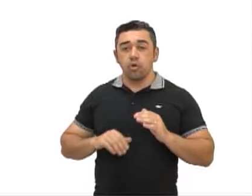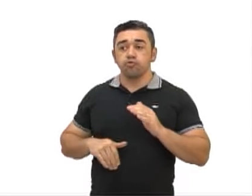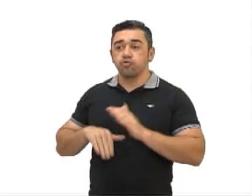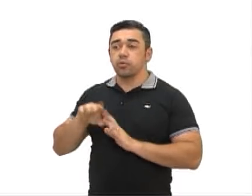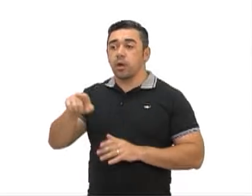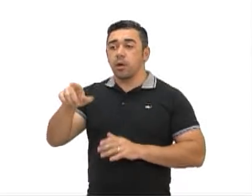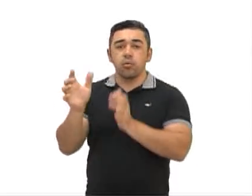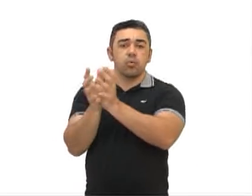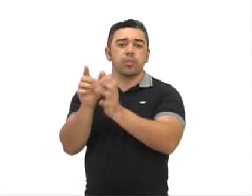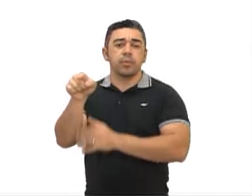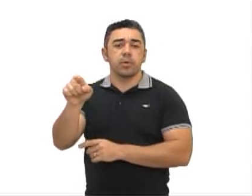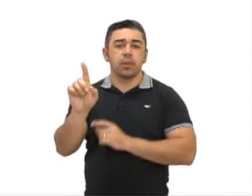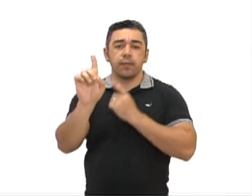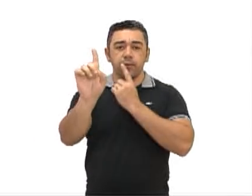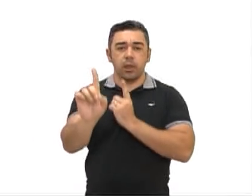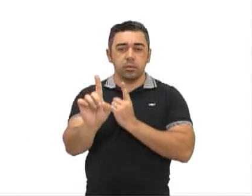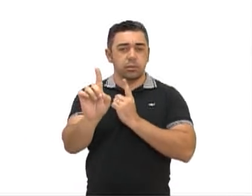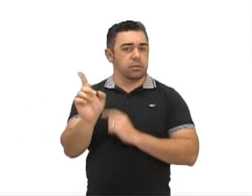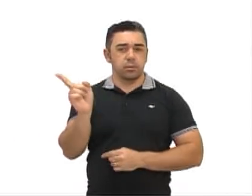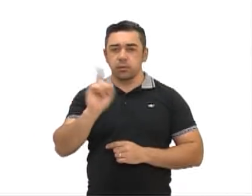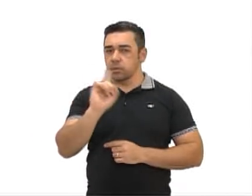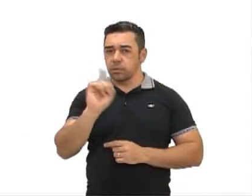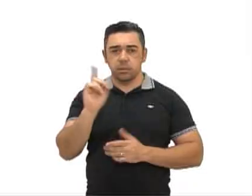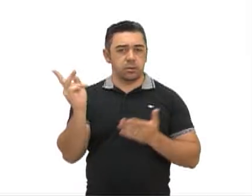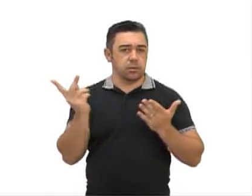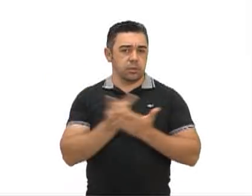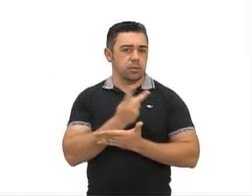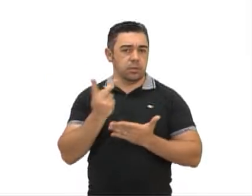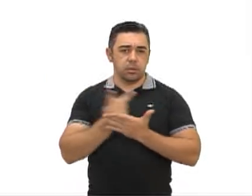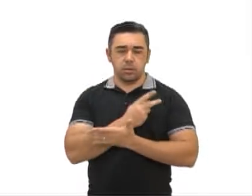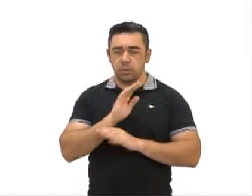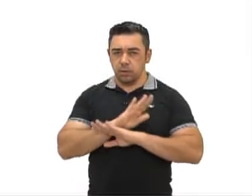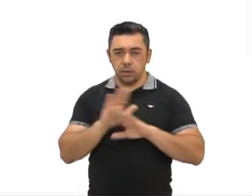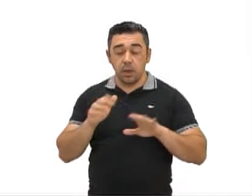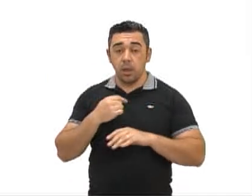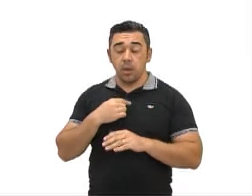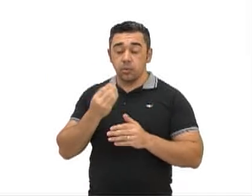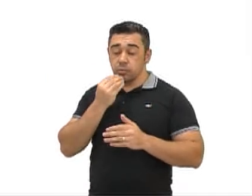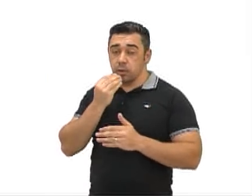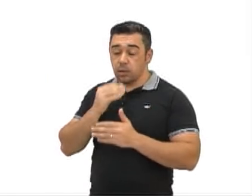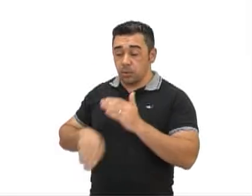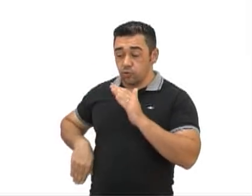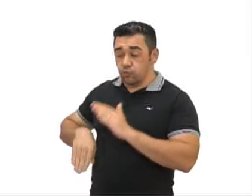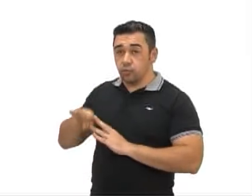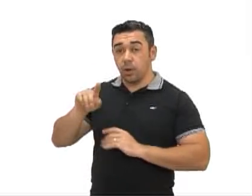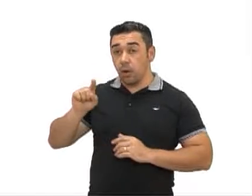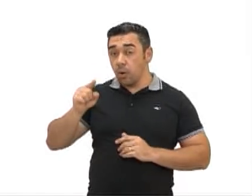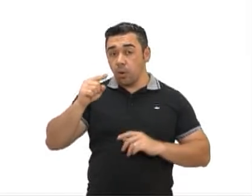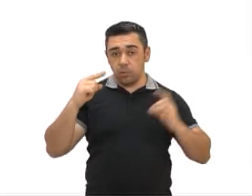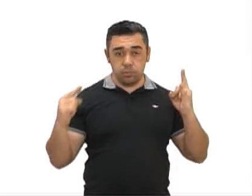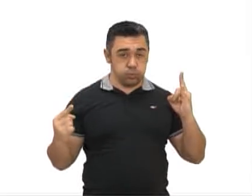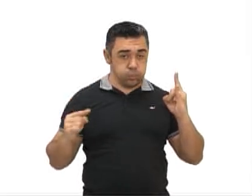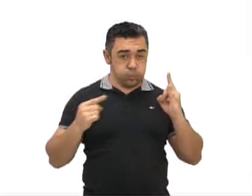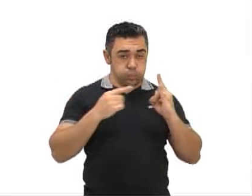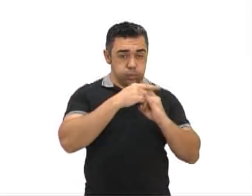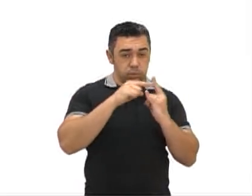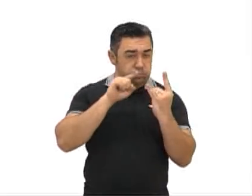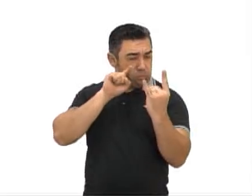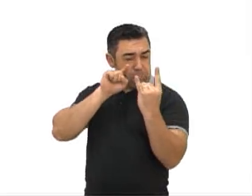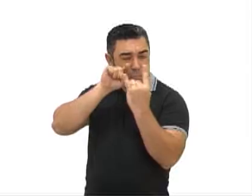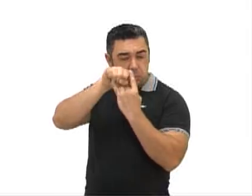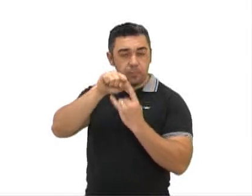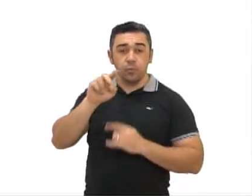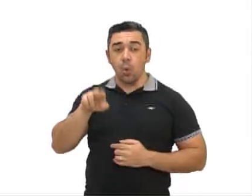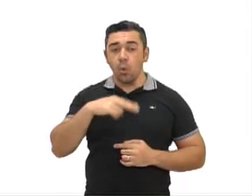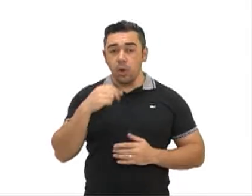jogador da minha equipe que está parado lá na frente. Ele vai estar em impedimento. Eu posso chutar, ou eu mesmo tenho que sair